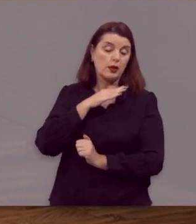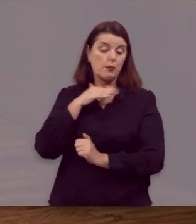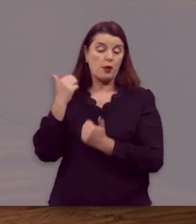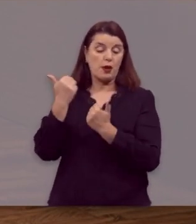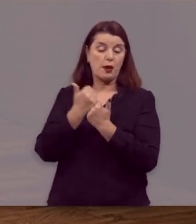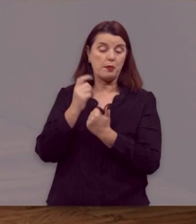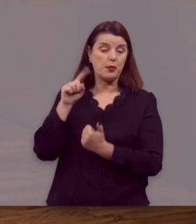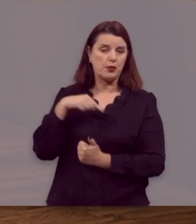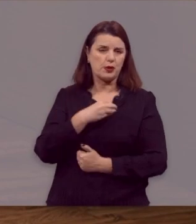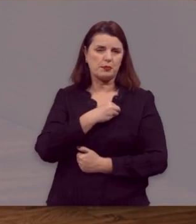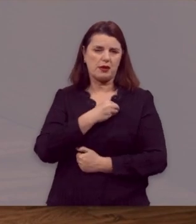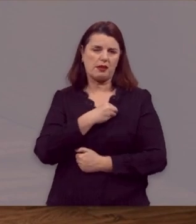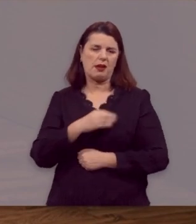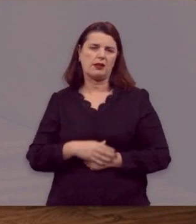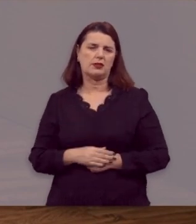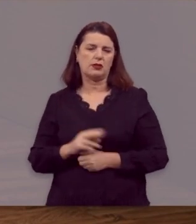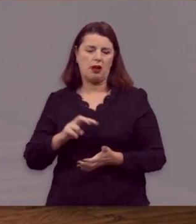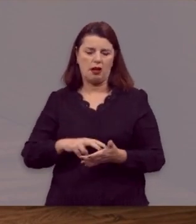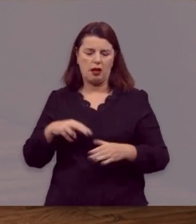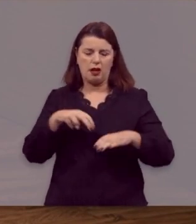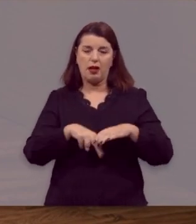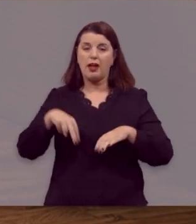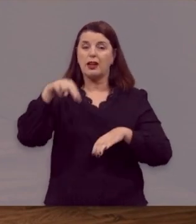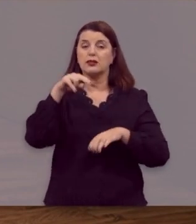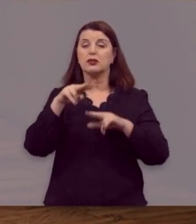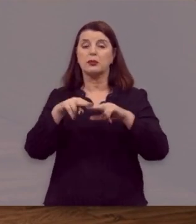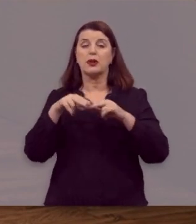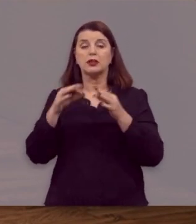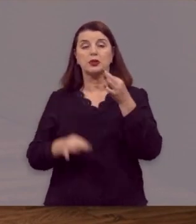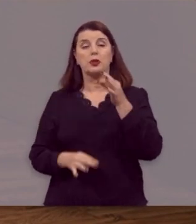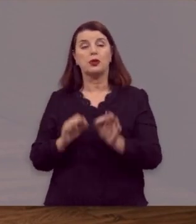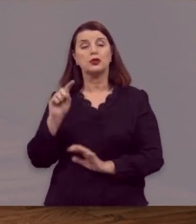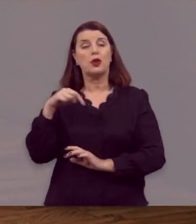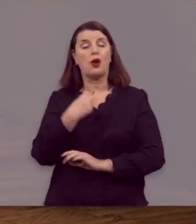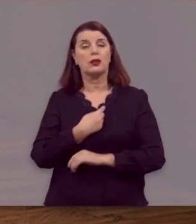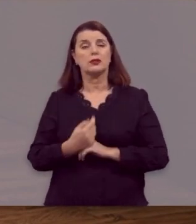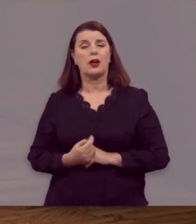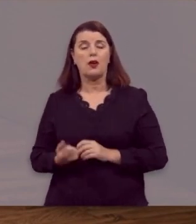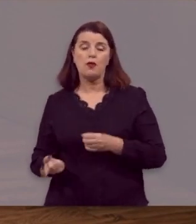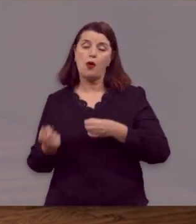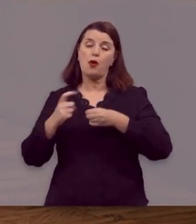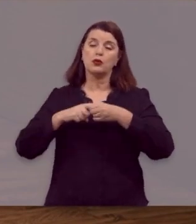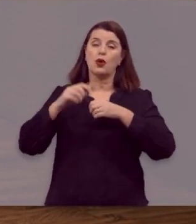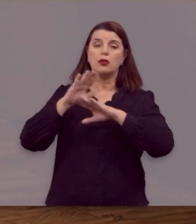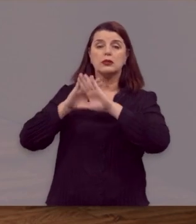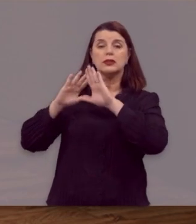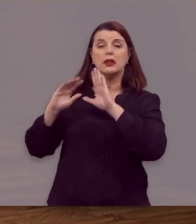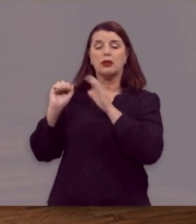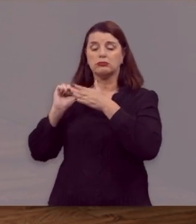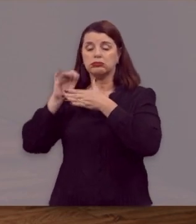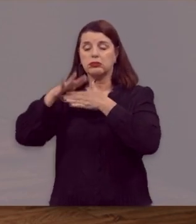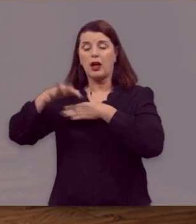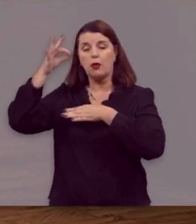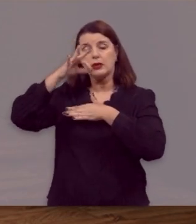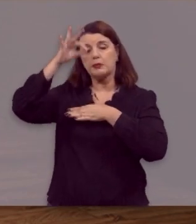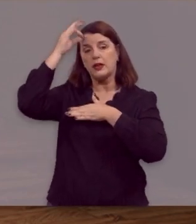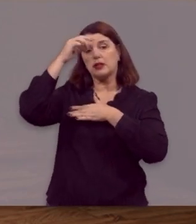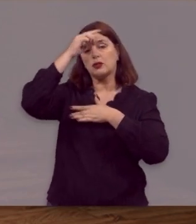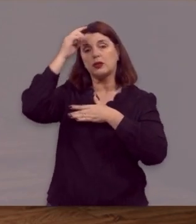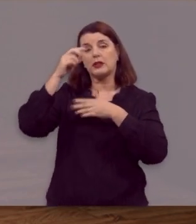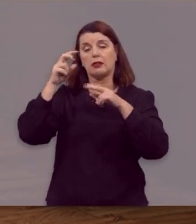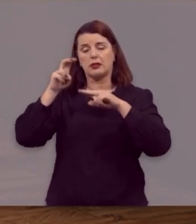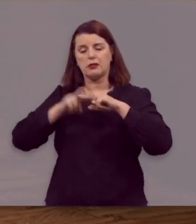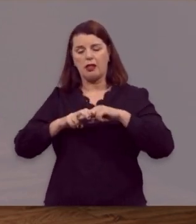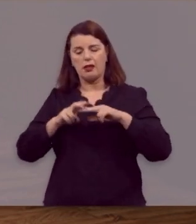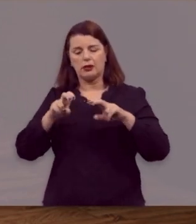pecados, ele morreu pelos nossos pecados, ele ressuscitou para a nossa justificação. Ele voltou para o céu, ele derramou o Espírito Santo, ele está